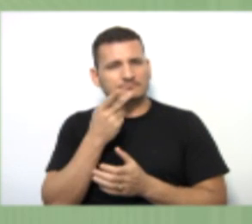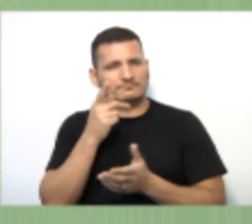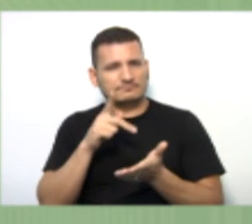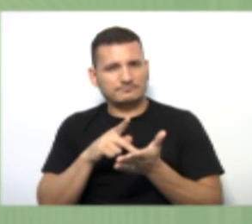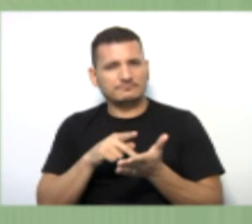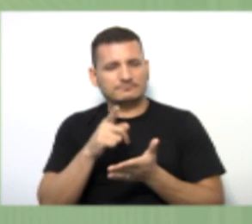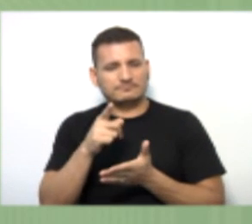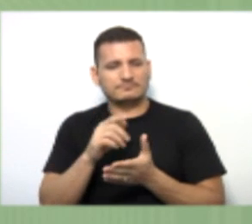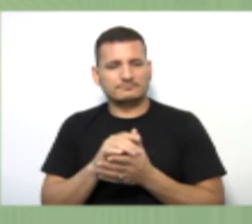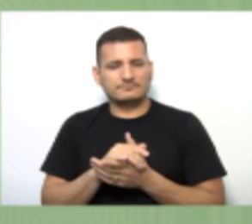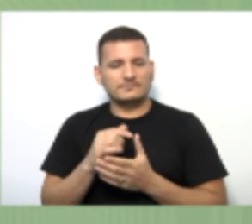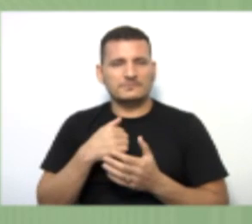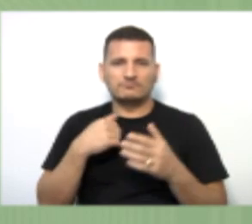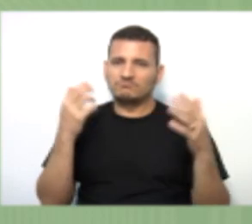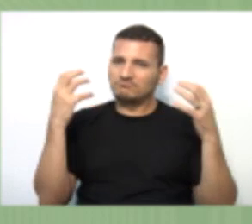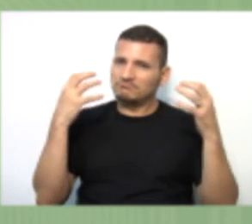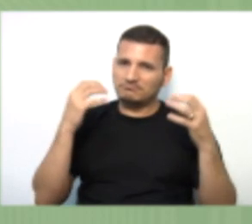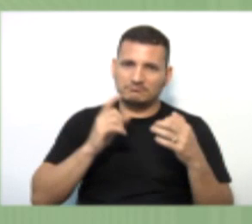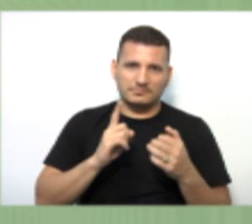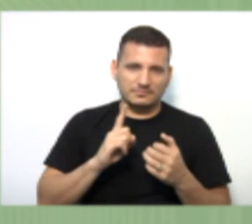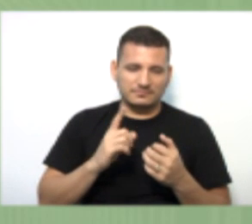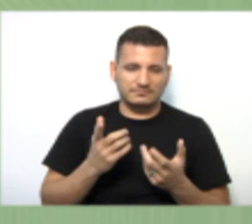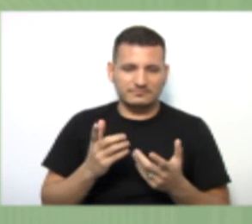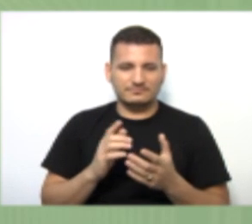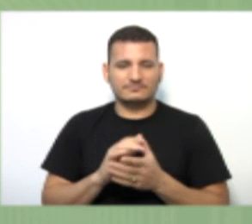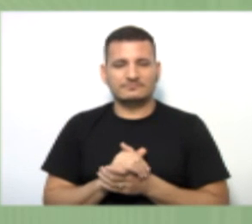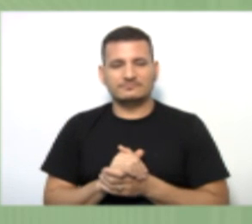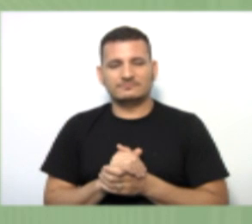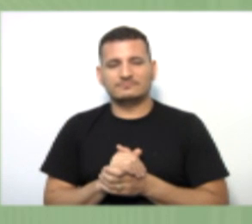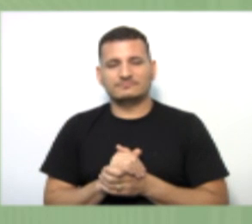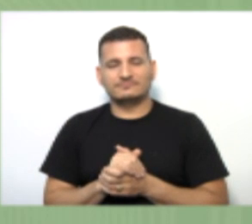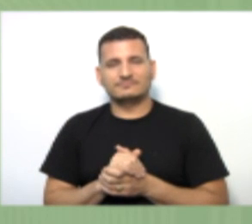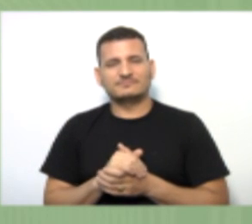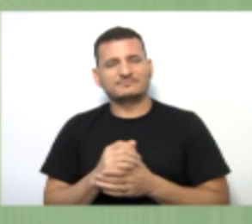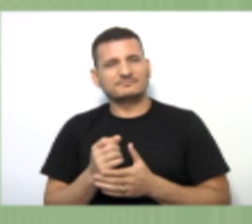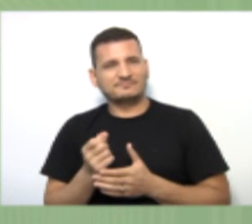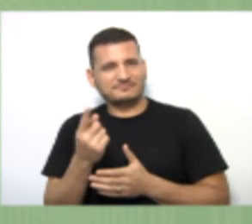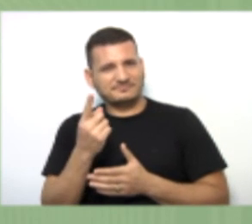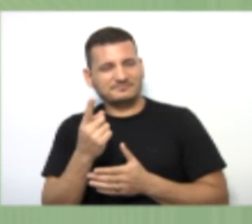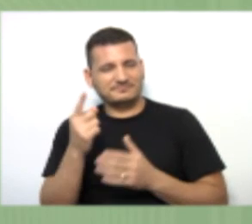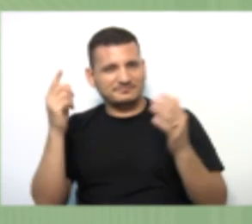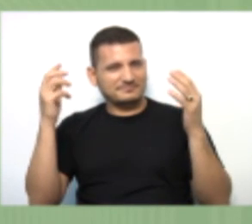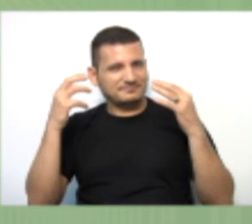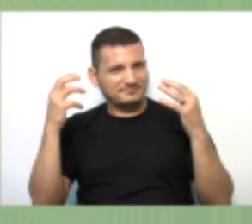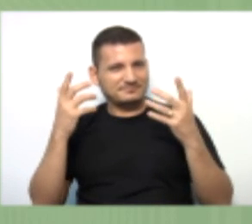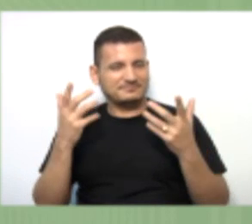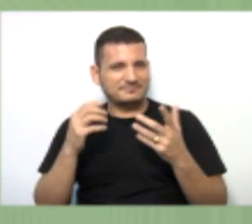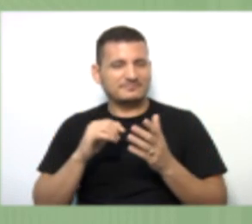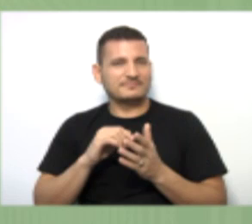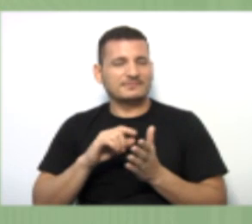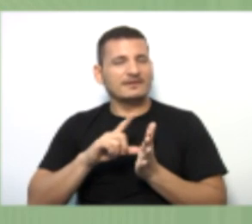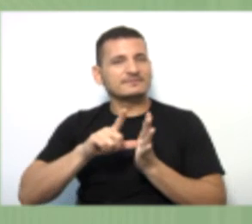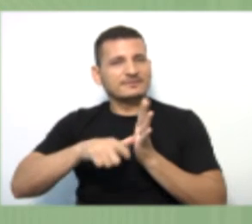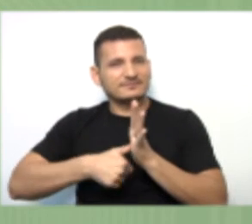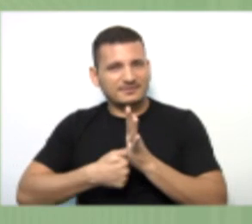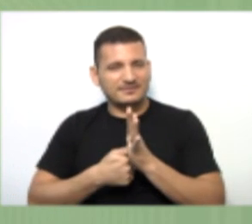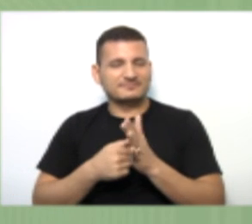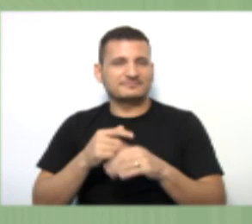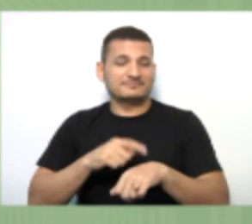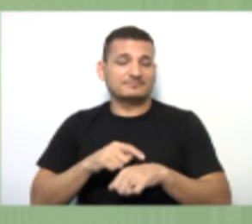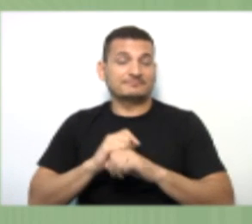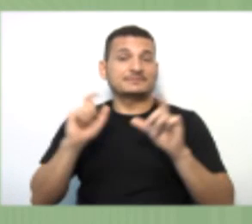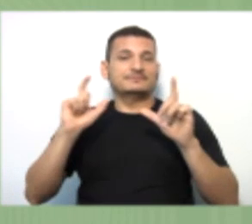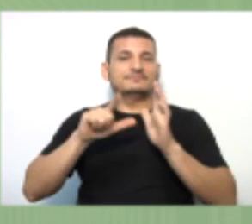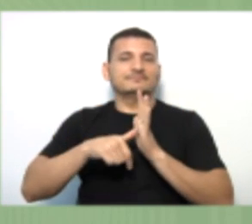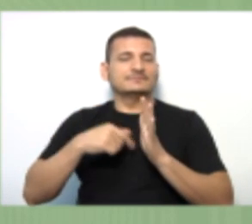senhor. Aqui eu já não tomo mais banho. Ixi, professor, acordei atrasado. Já estou atrasado para a escola,